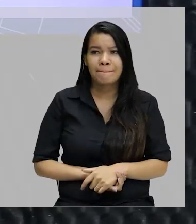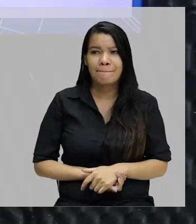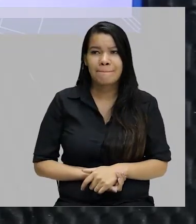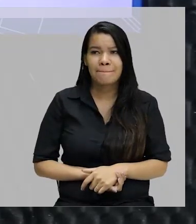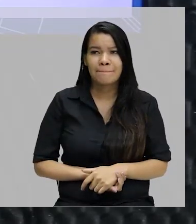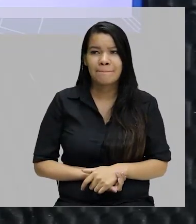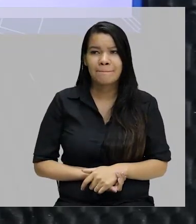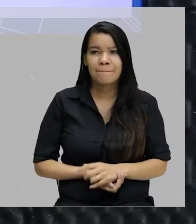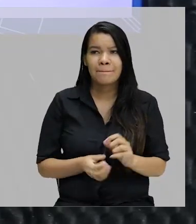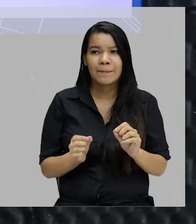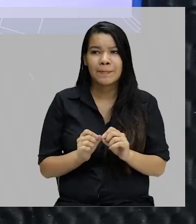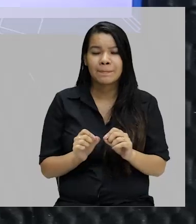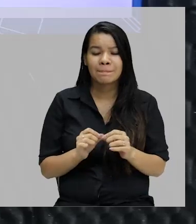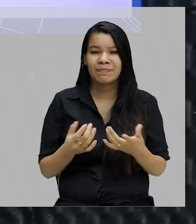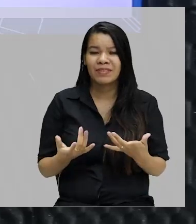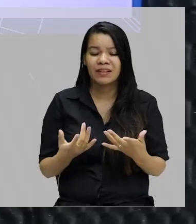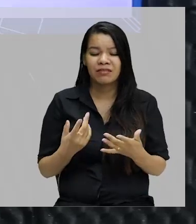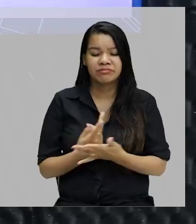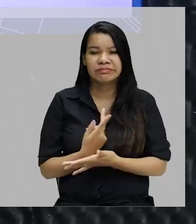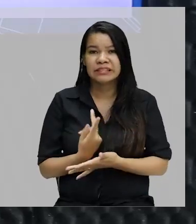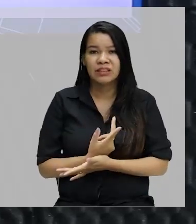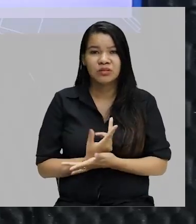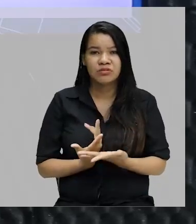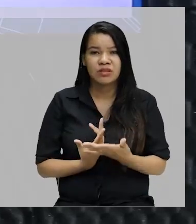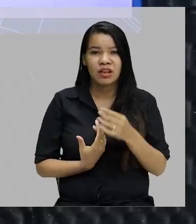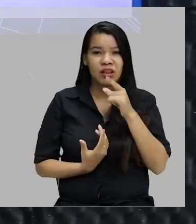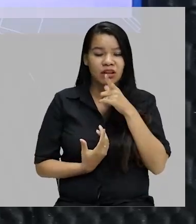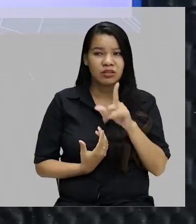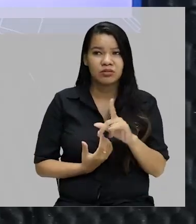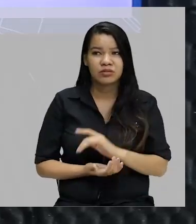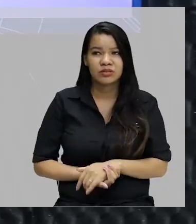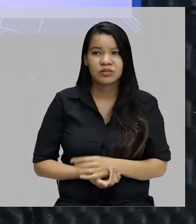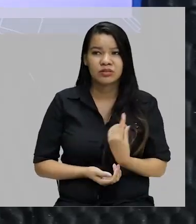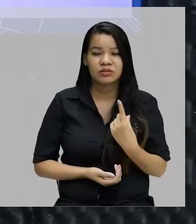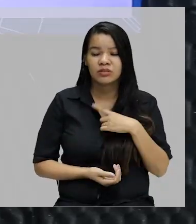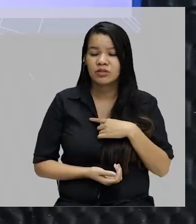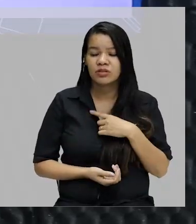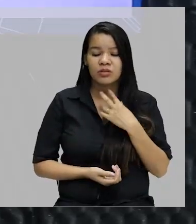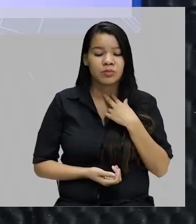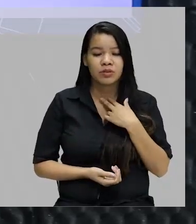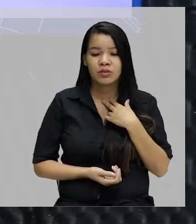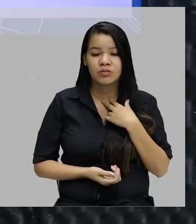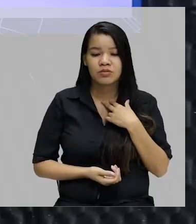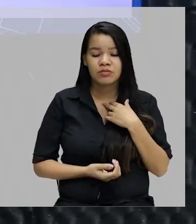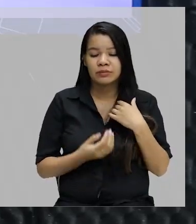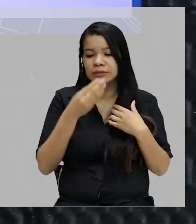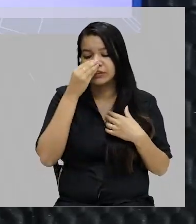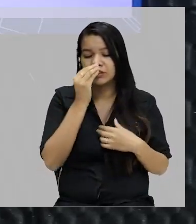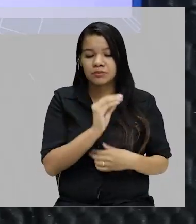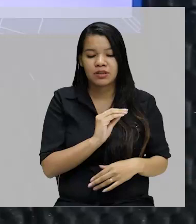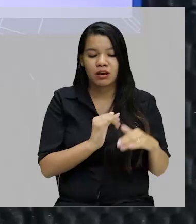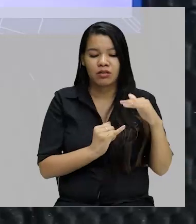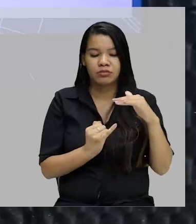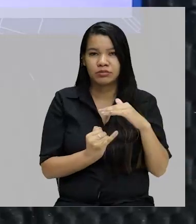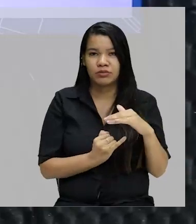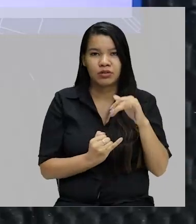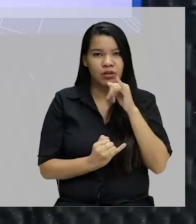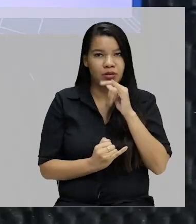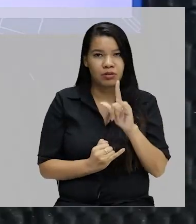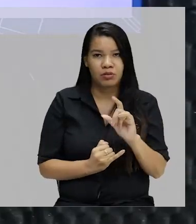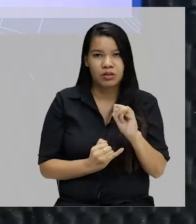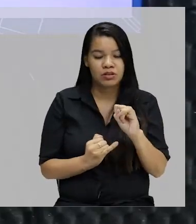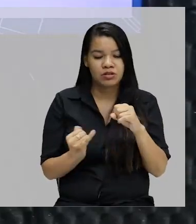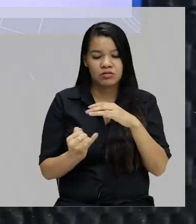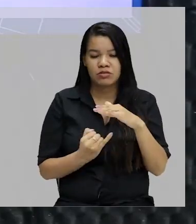fazem muitas intercorrências da língua. Então, gente, nós não podemos desconsiderar a linguagem coloquial por conta disso, tá bom?